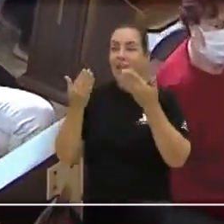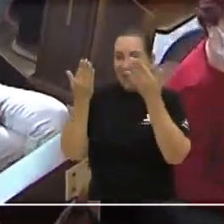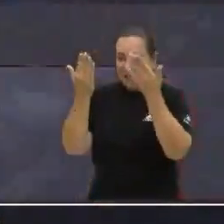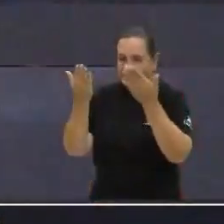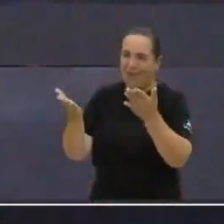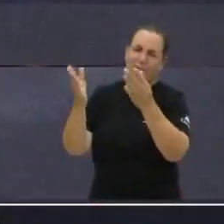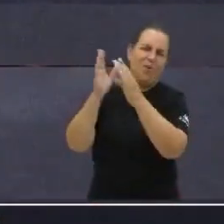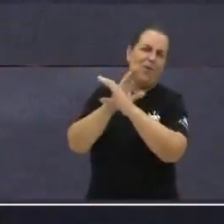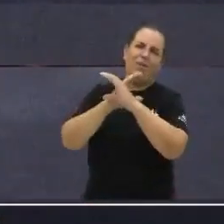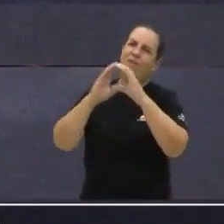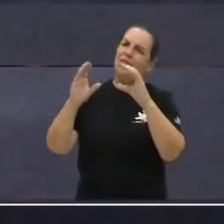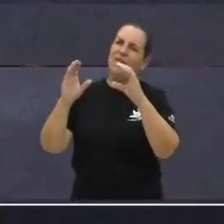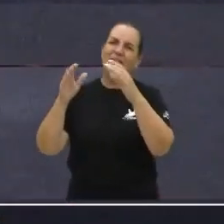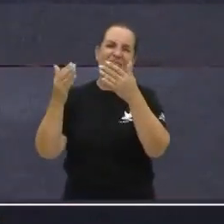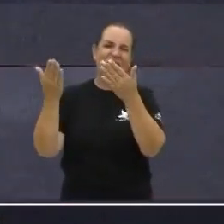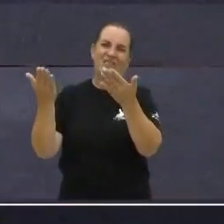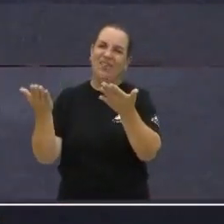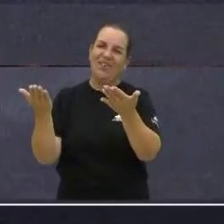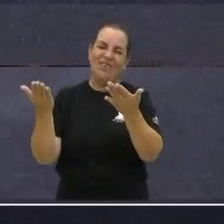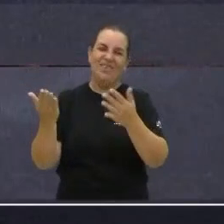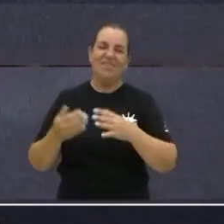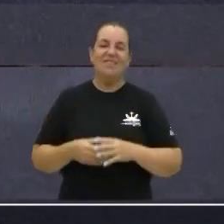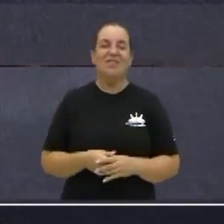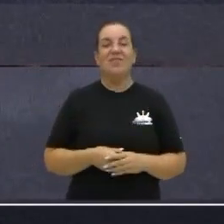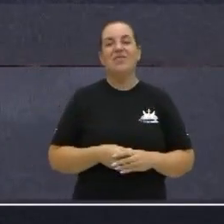Jesus, eu confio em